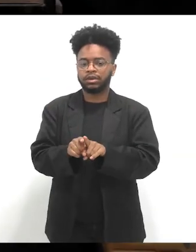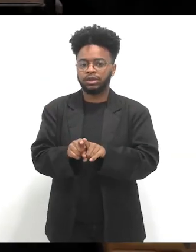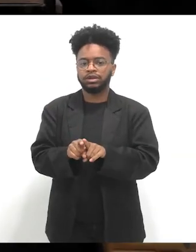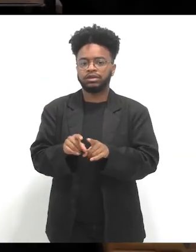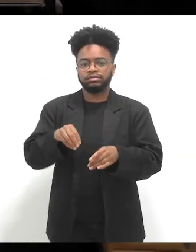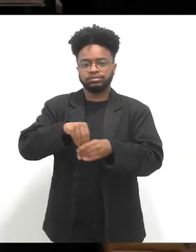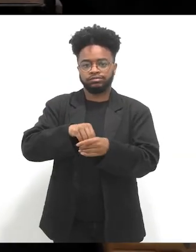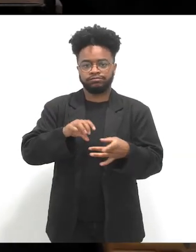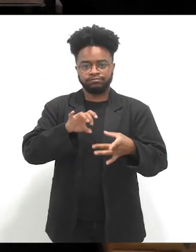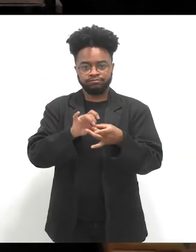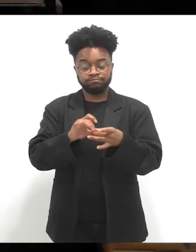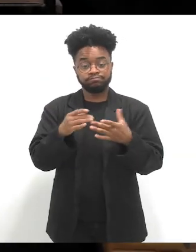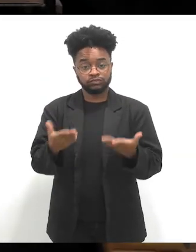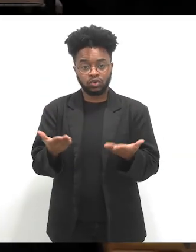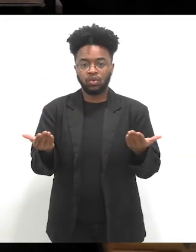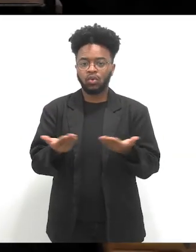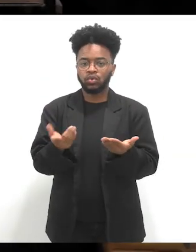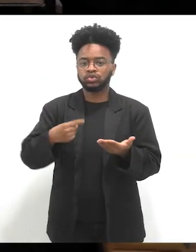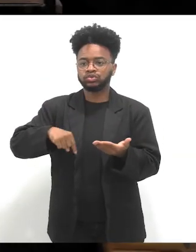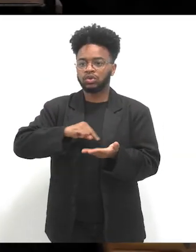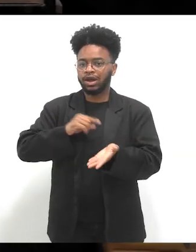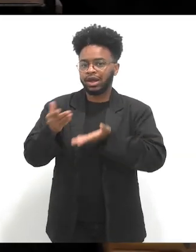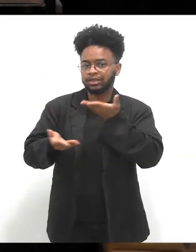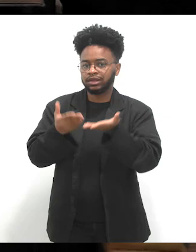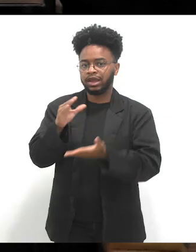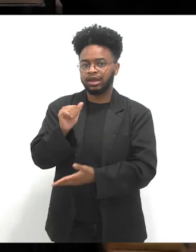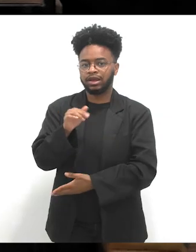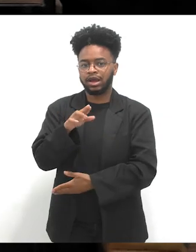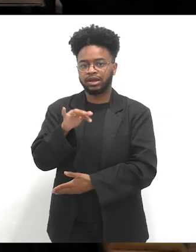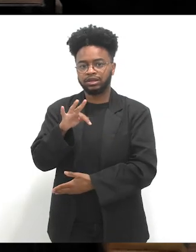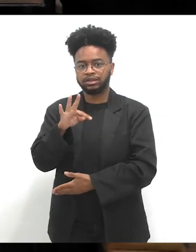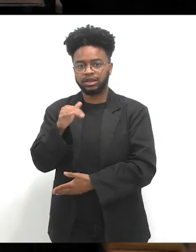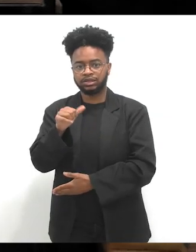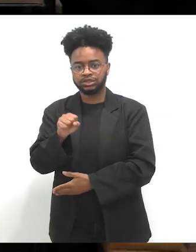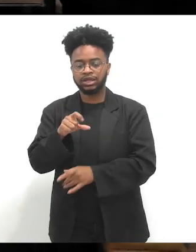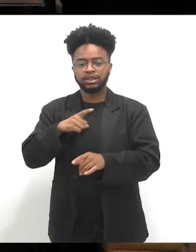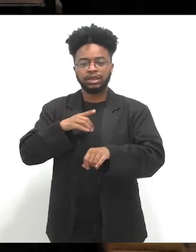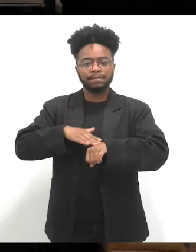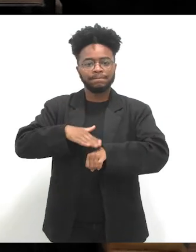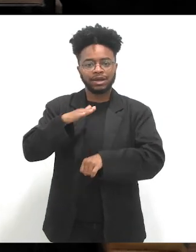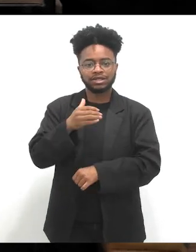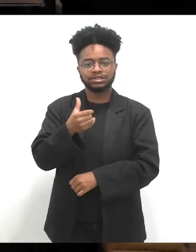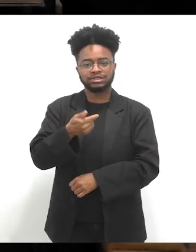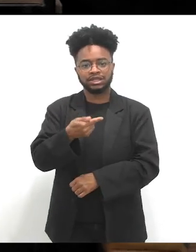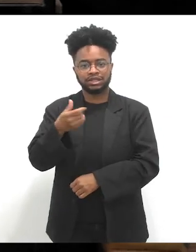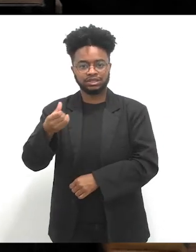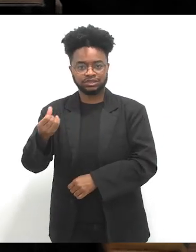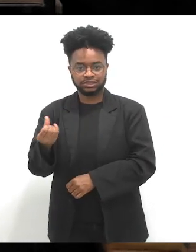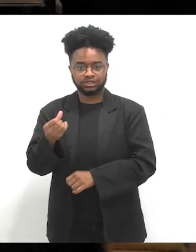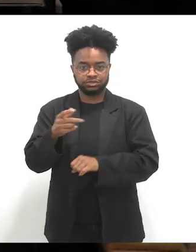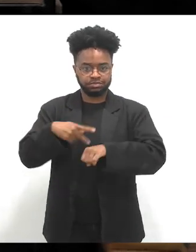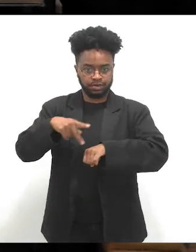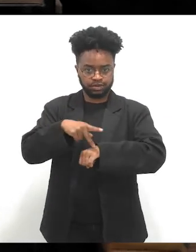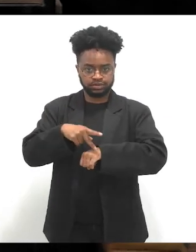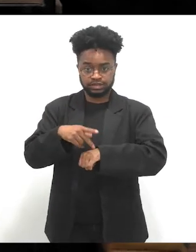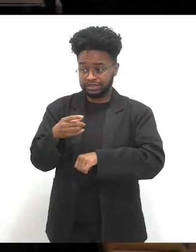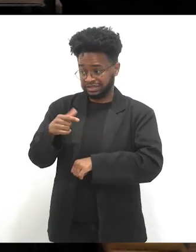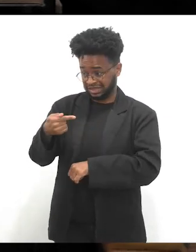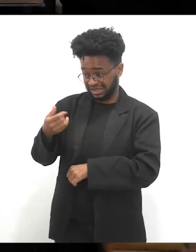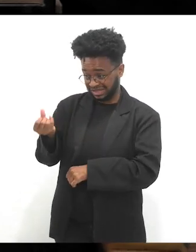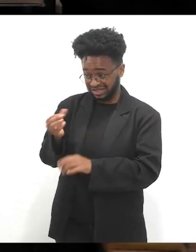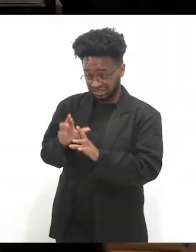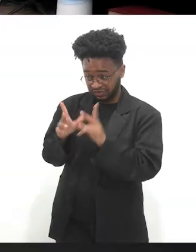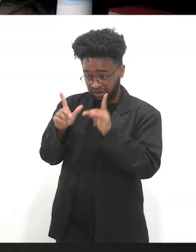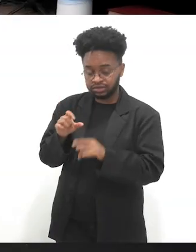essa potencialidade dentro dele. Então, hoje, o que a gente atende na Caritas, nós atendemos mais de 76 nacionalidades. 76